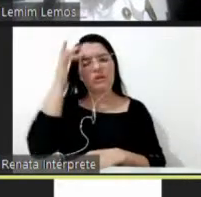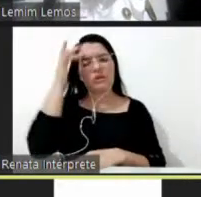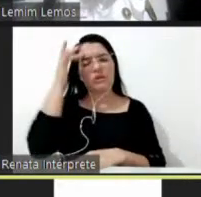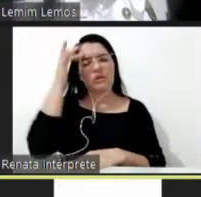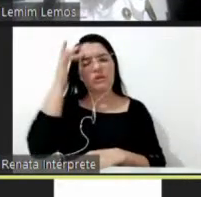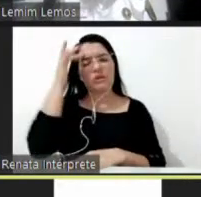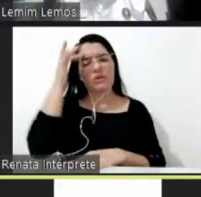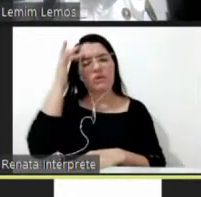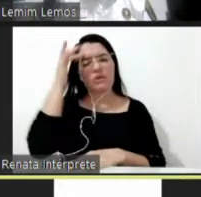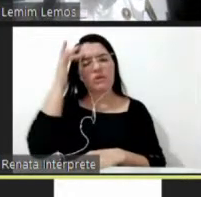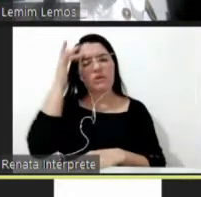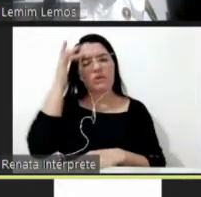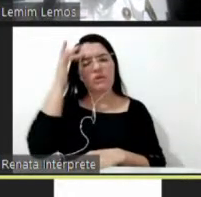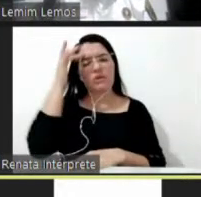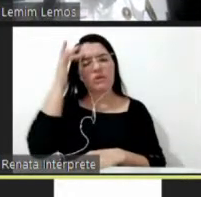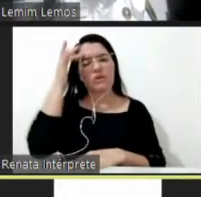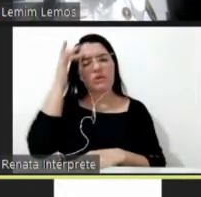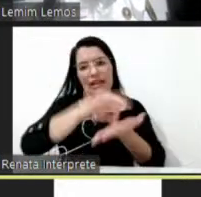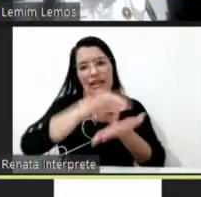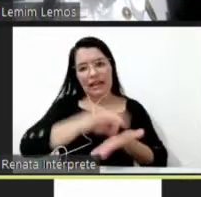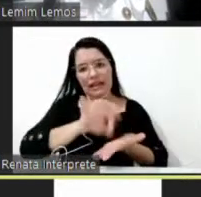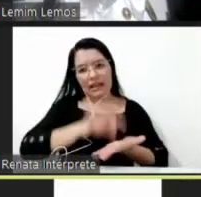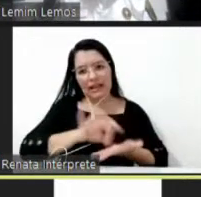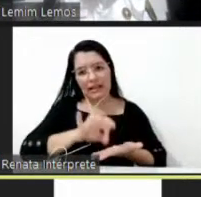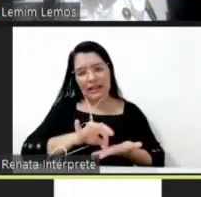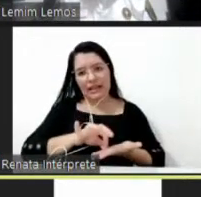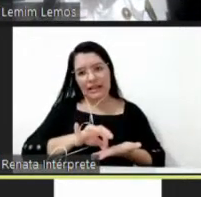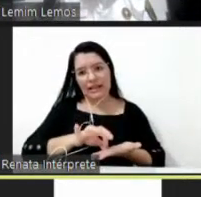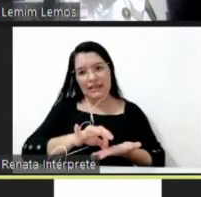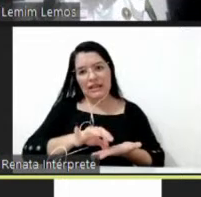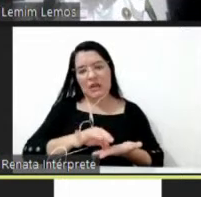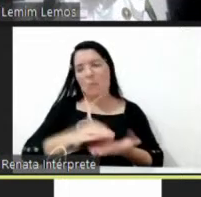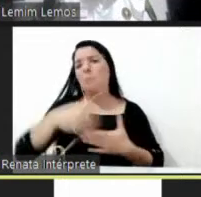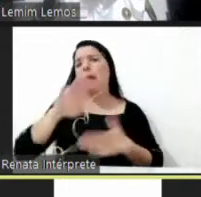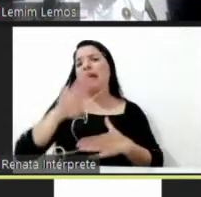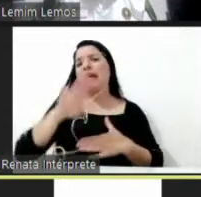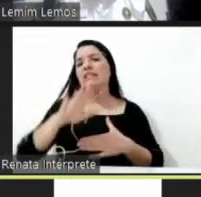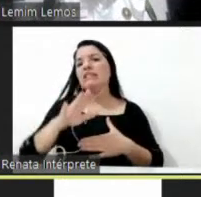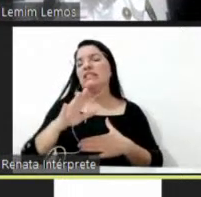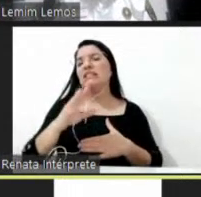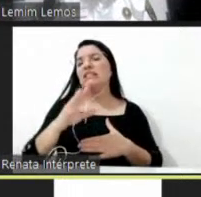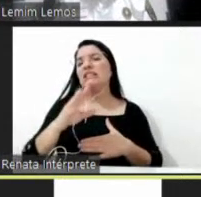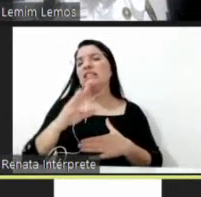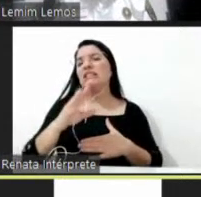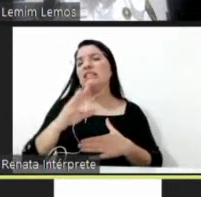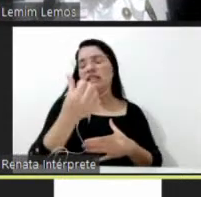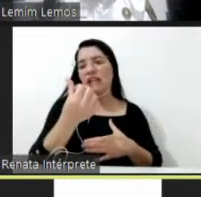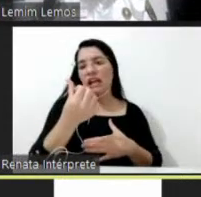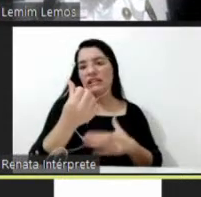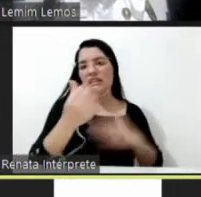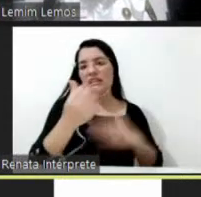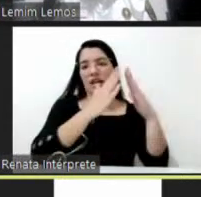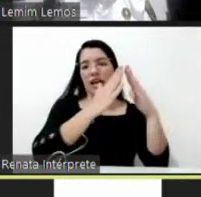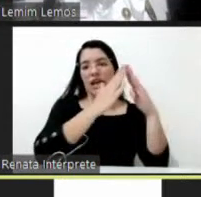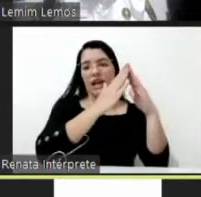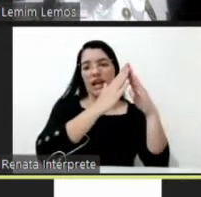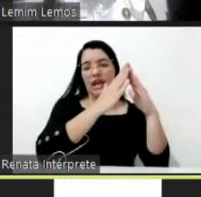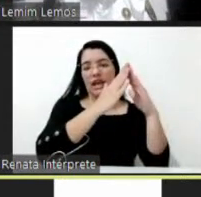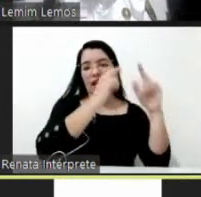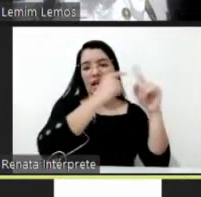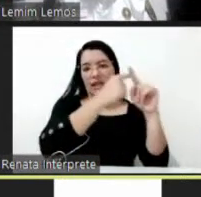compondo aí mais de 36 denominações. E o nosso